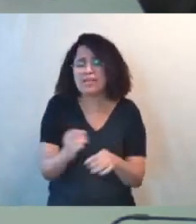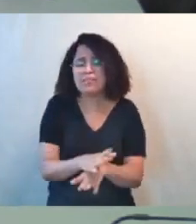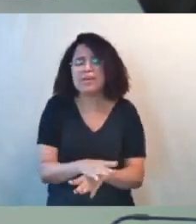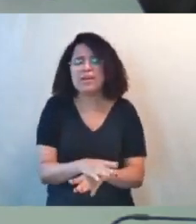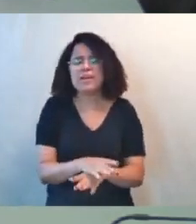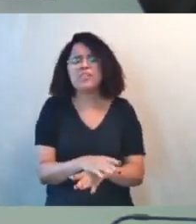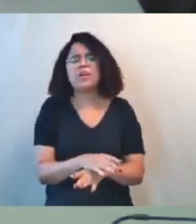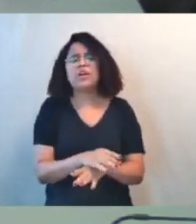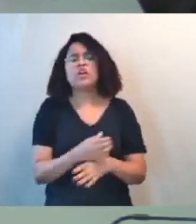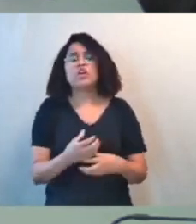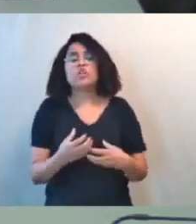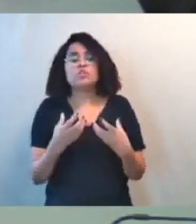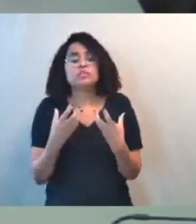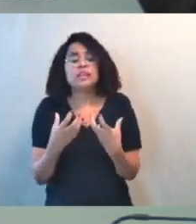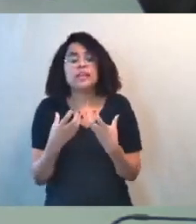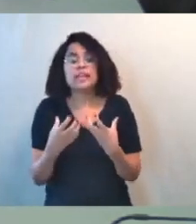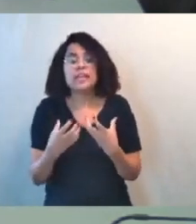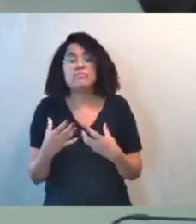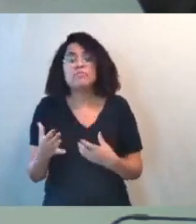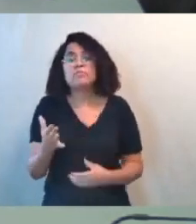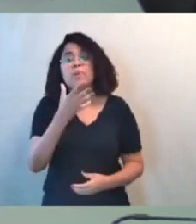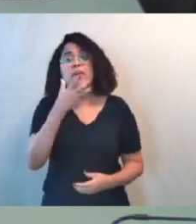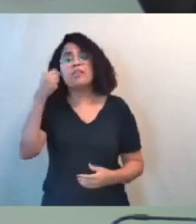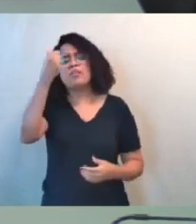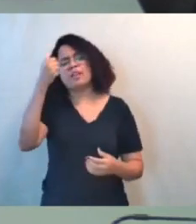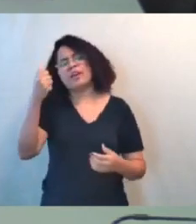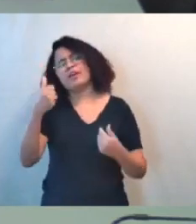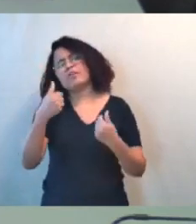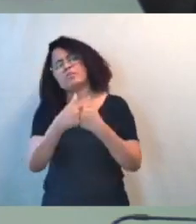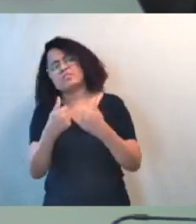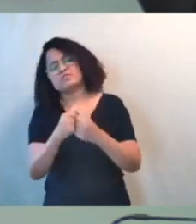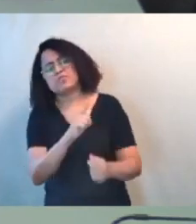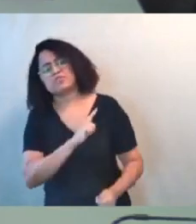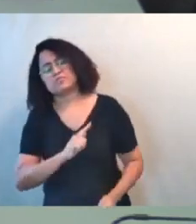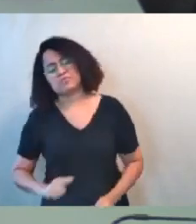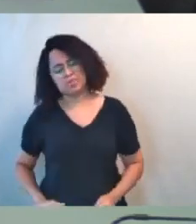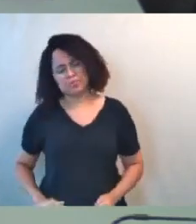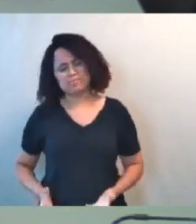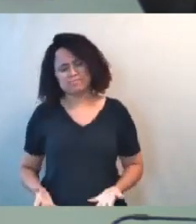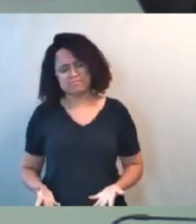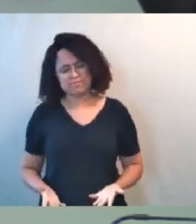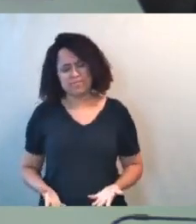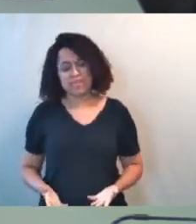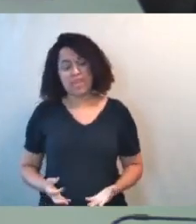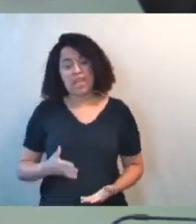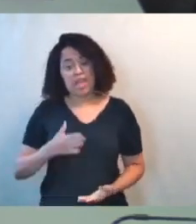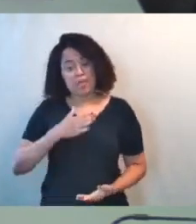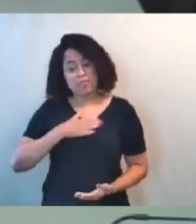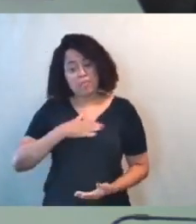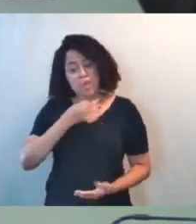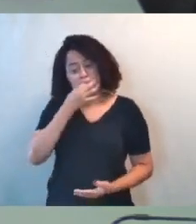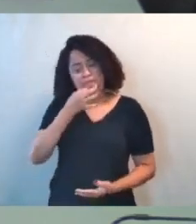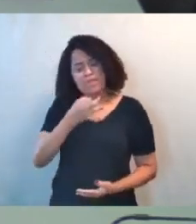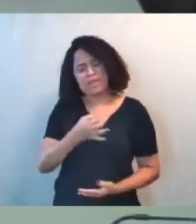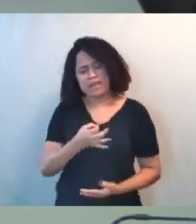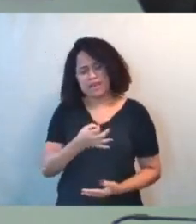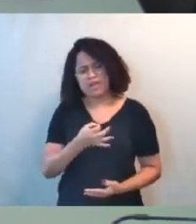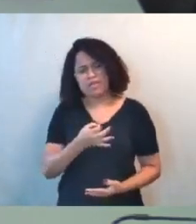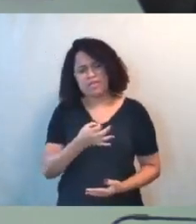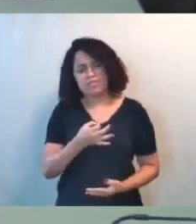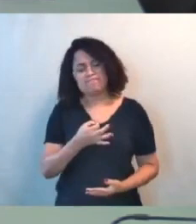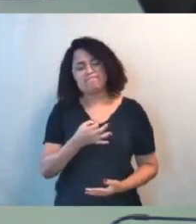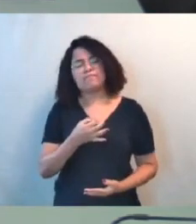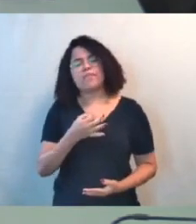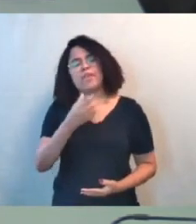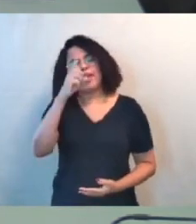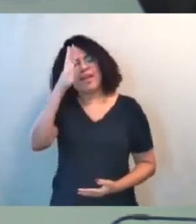A gente está querendo trazer melhoria para o transporte público. Agora, no meu ponto de vista, falei, gente, é a minha opinião aqui, aquilo é caso grave. Portanto, que é